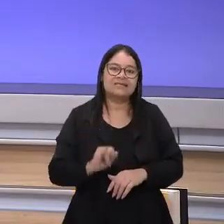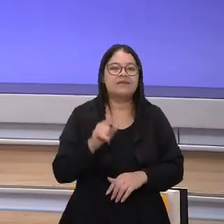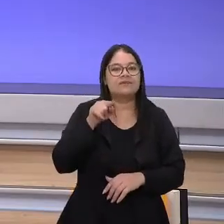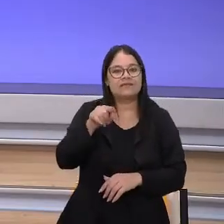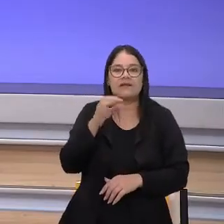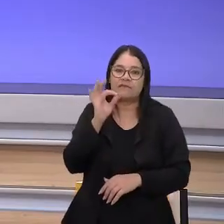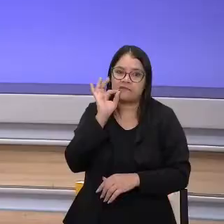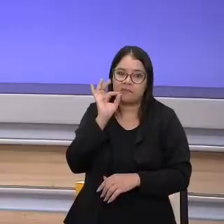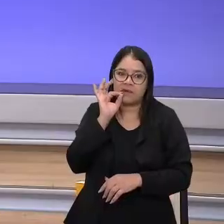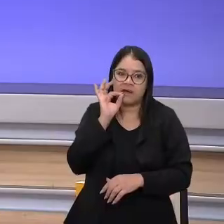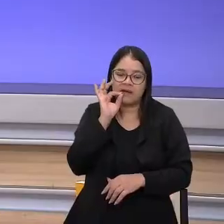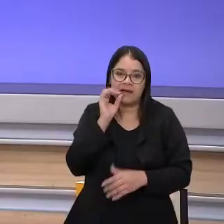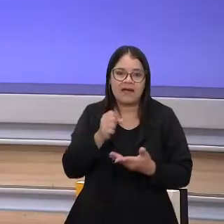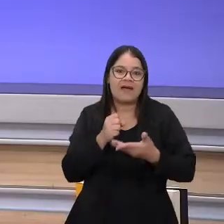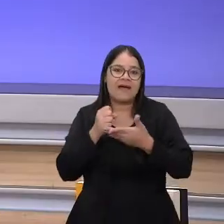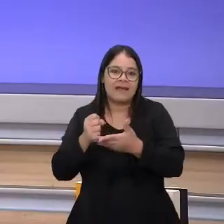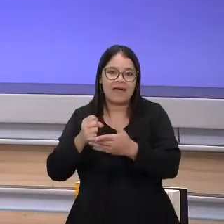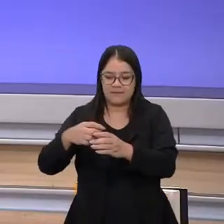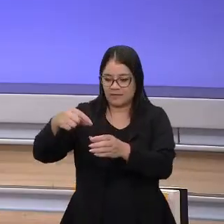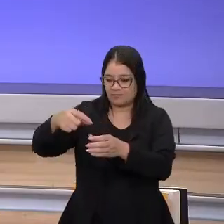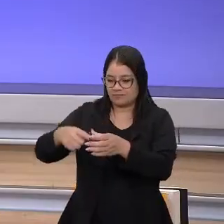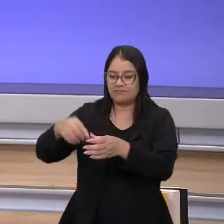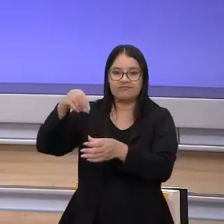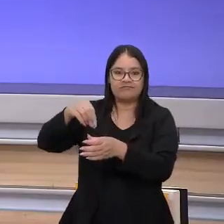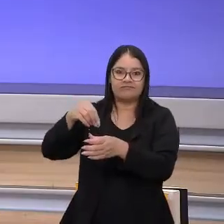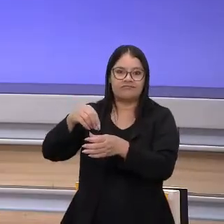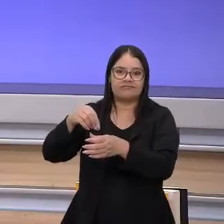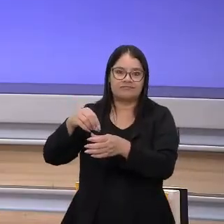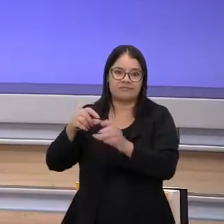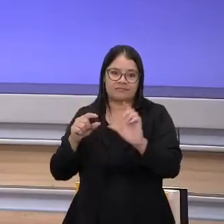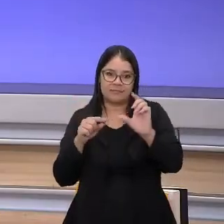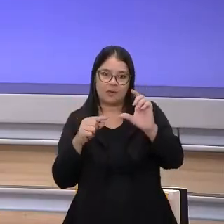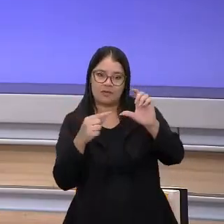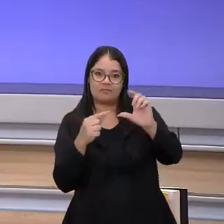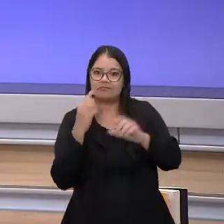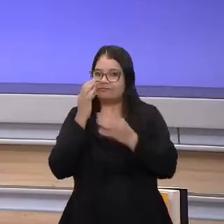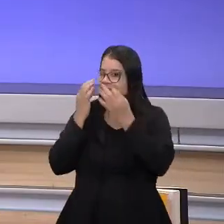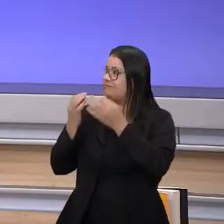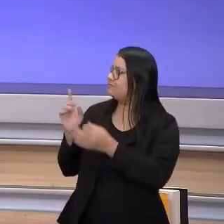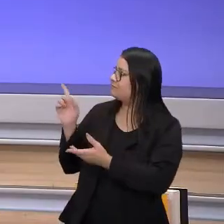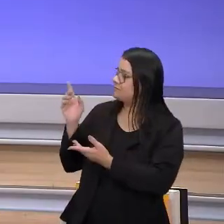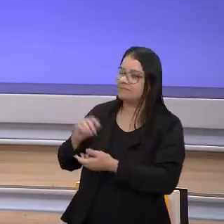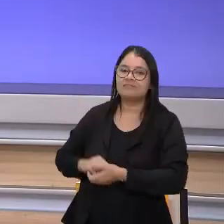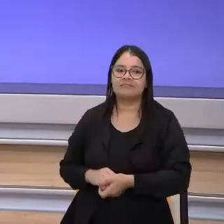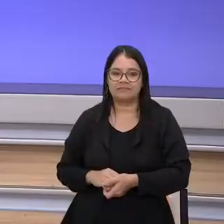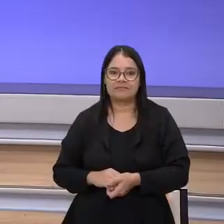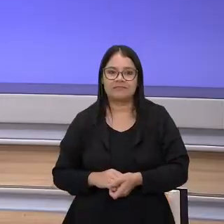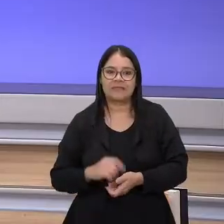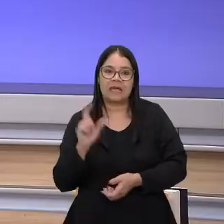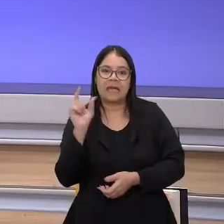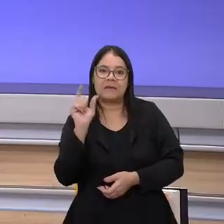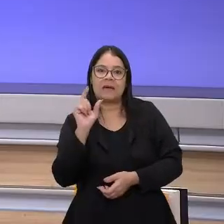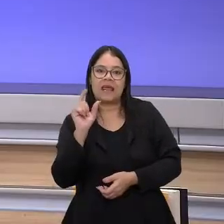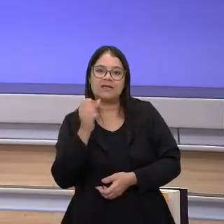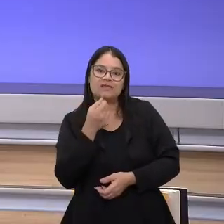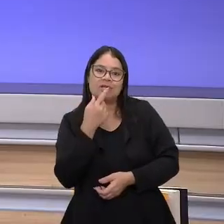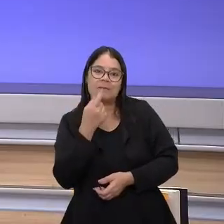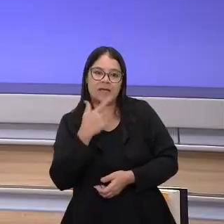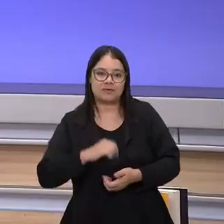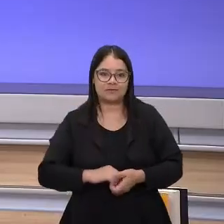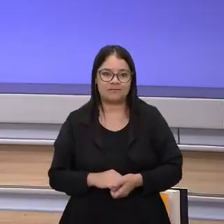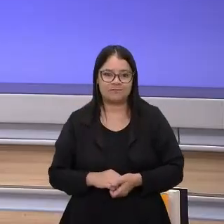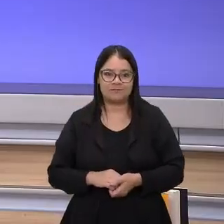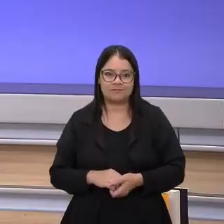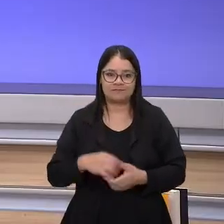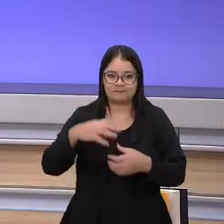leva um recipiente na bolsa. Sabe o que é isso, galera? Embalagem de remédio.